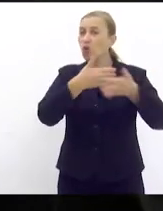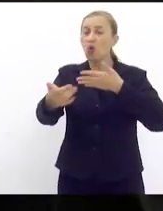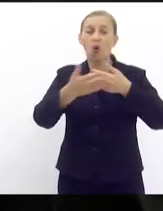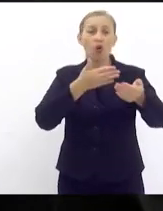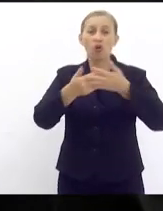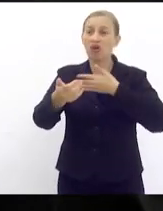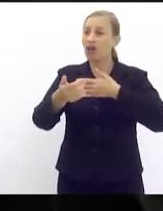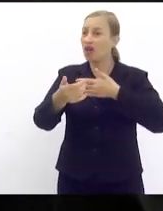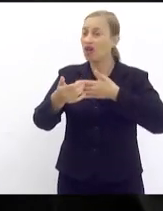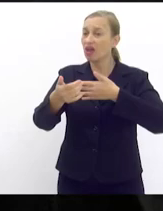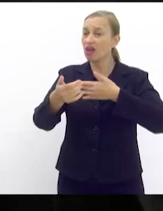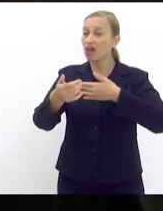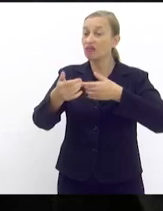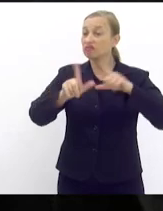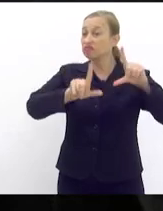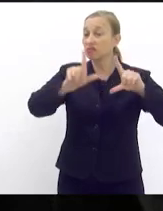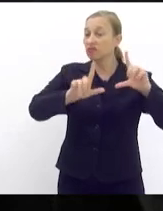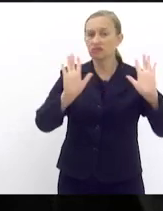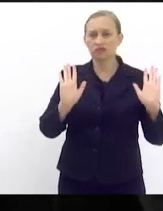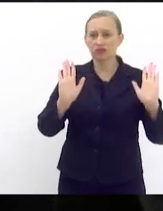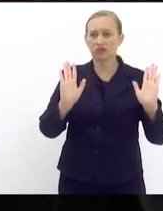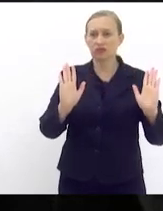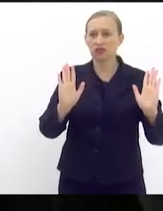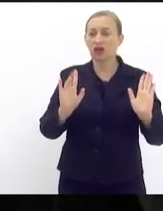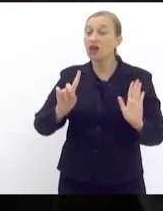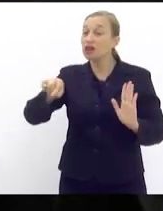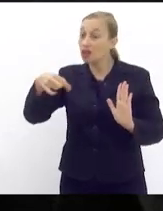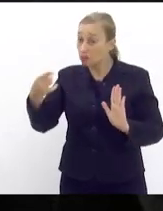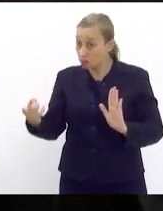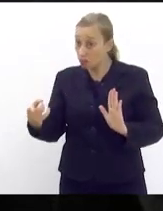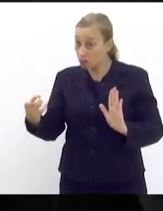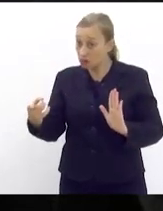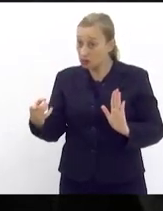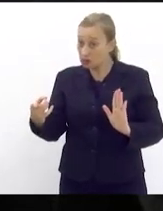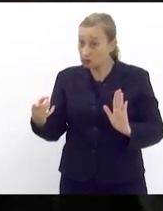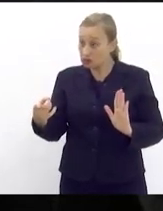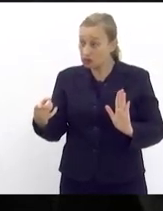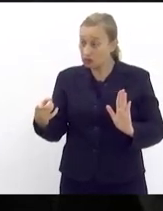emissora e depois do telejornal